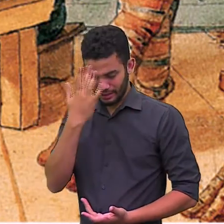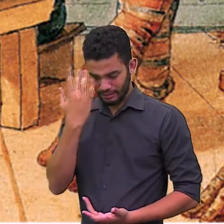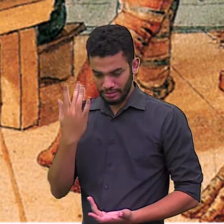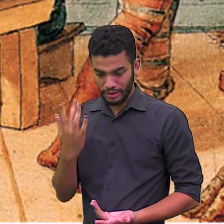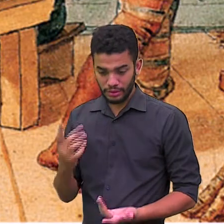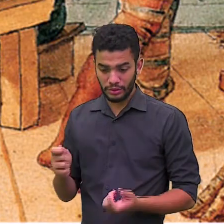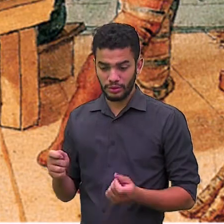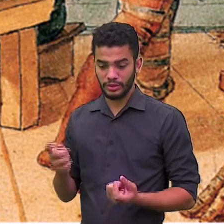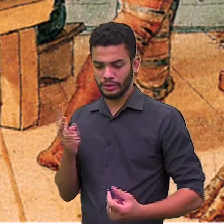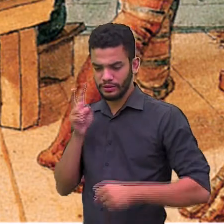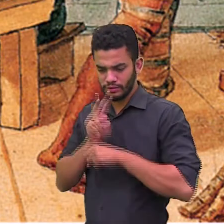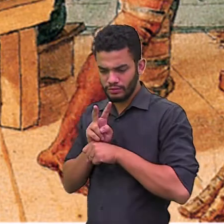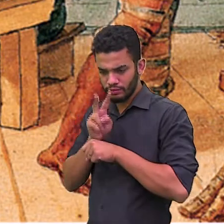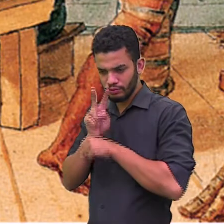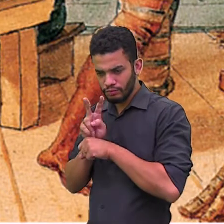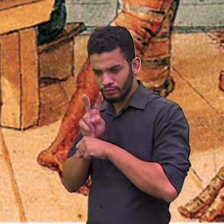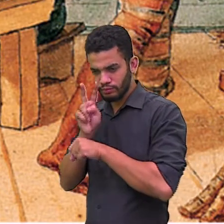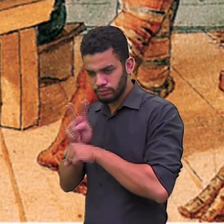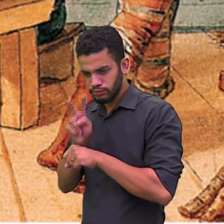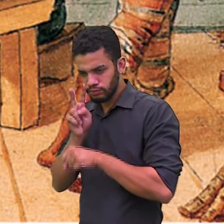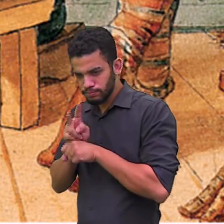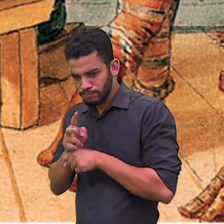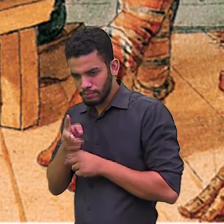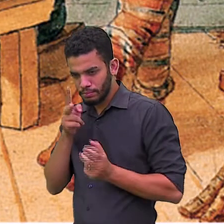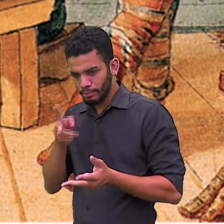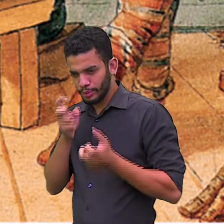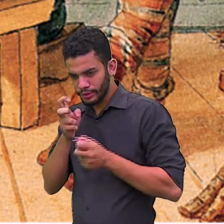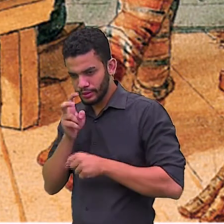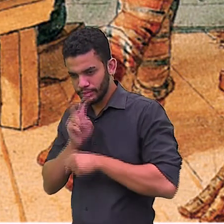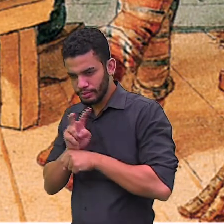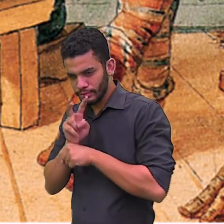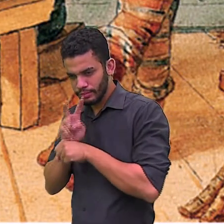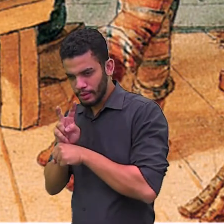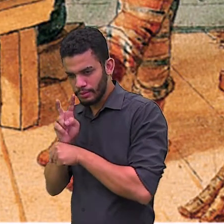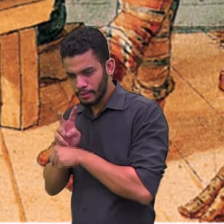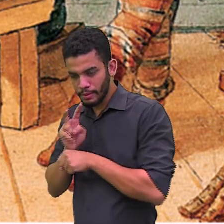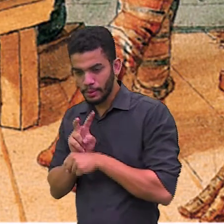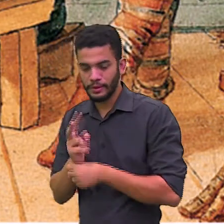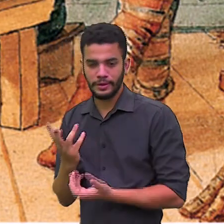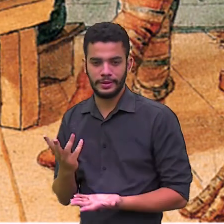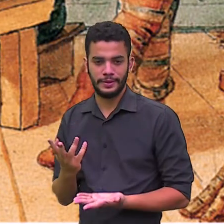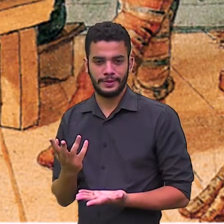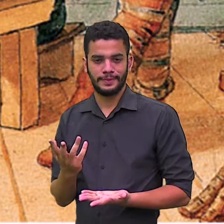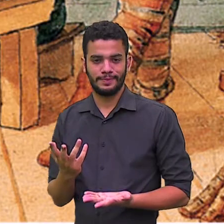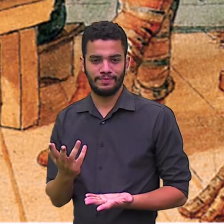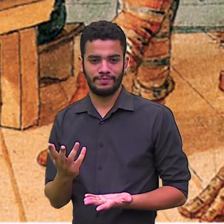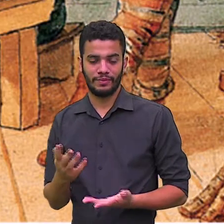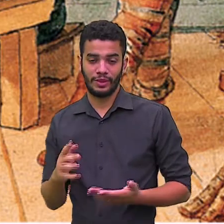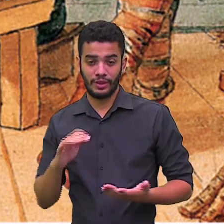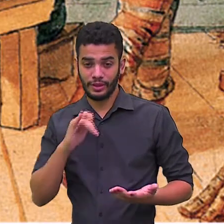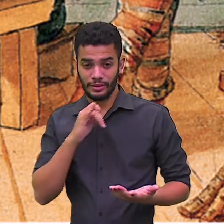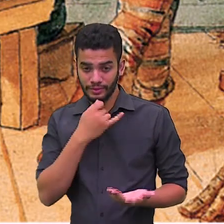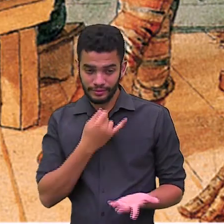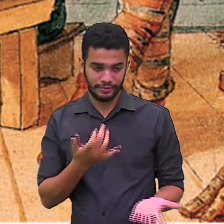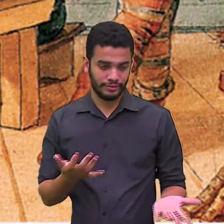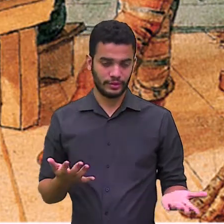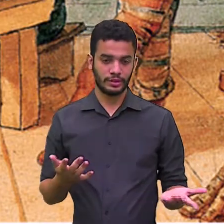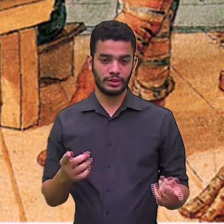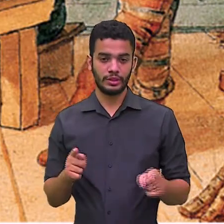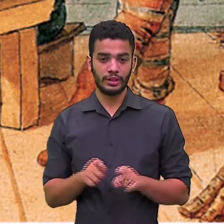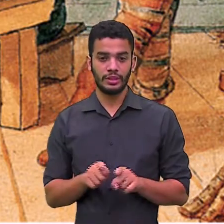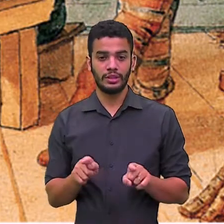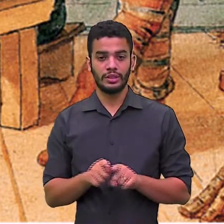e insuficiente. E os escravos precisavam completá-la com os